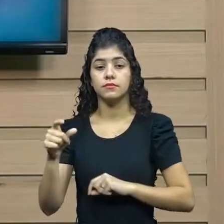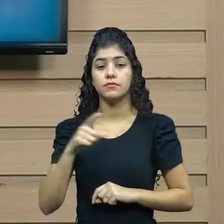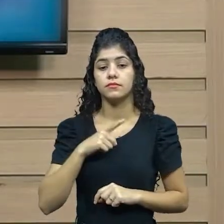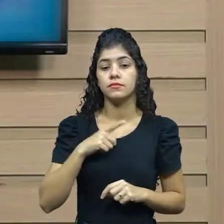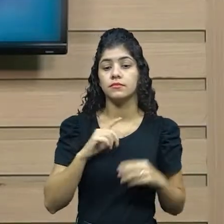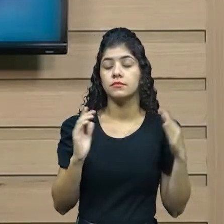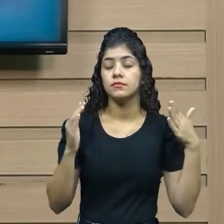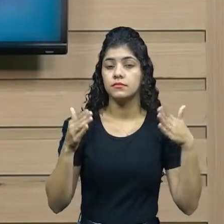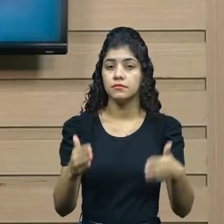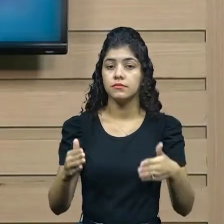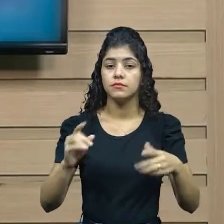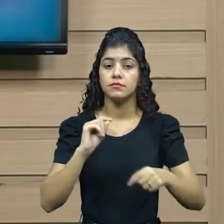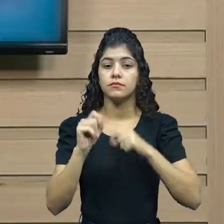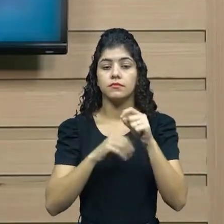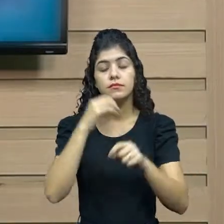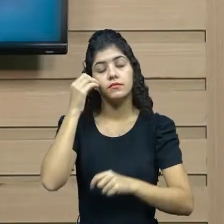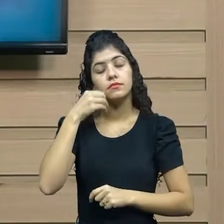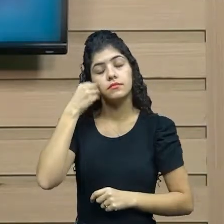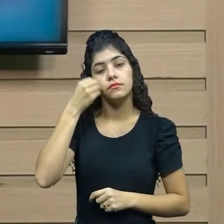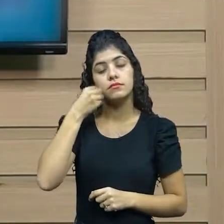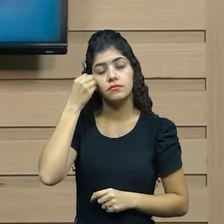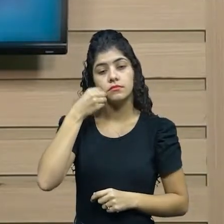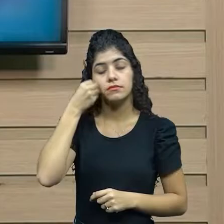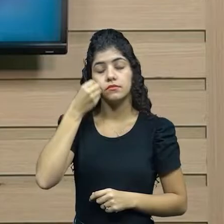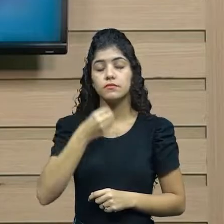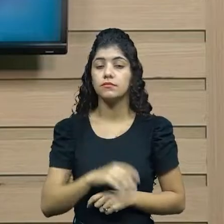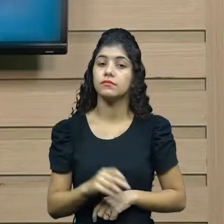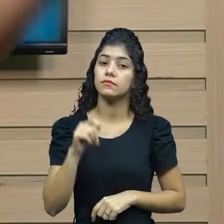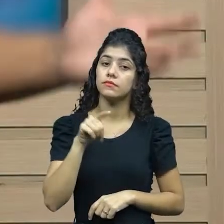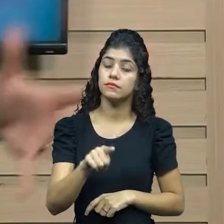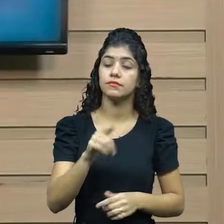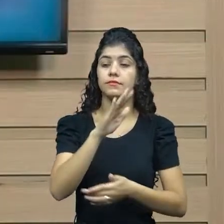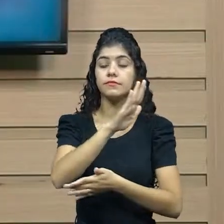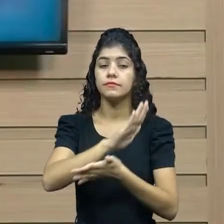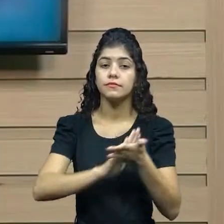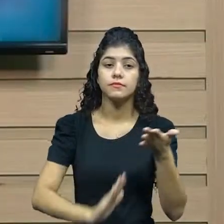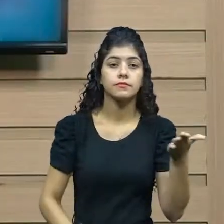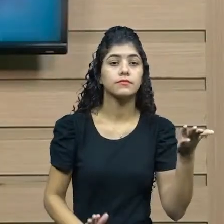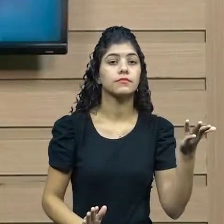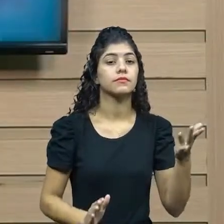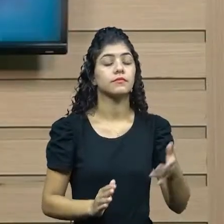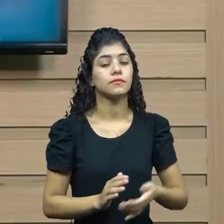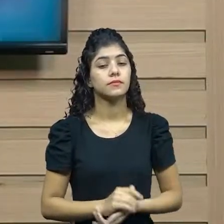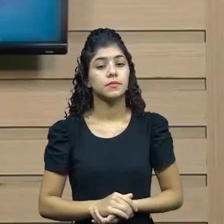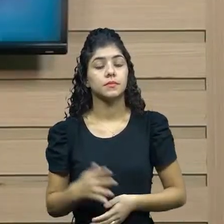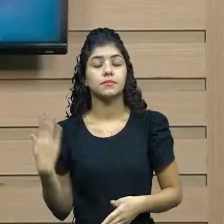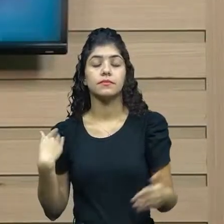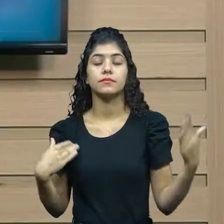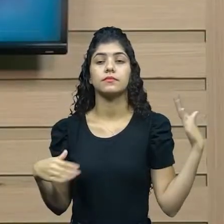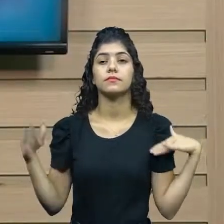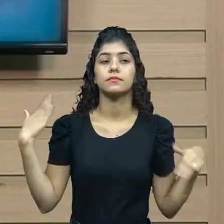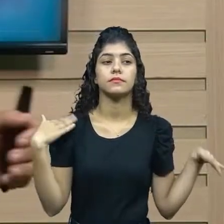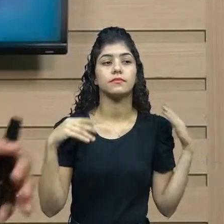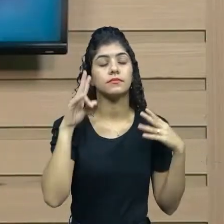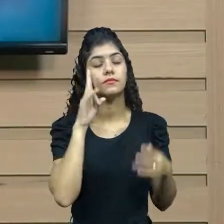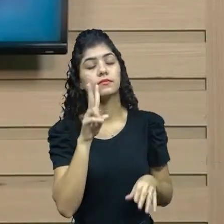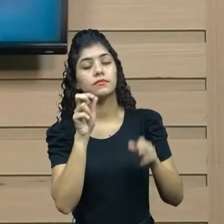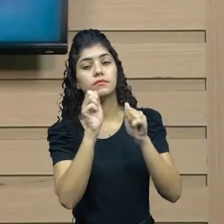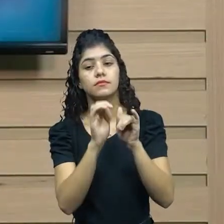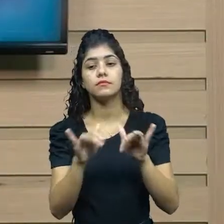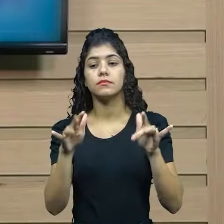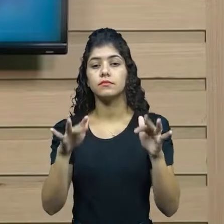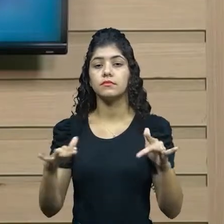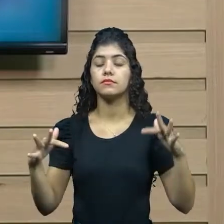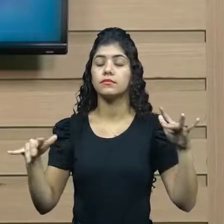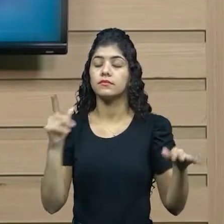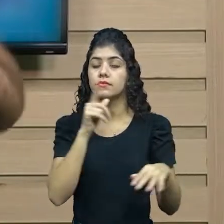essa viés do marketing de experiência. Você viajar, você ir para o mar, olhar o mar, ou você ter uma